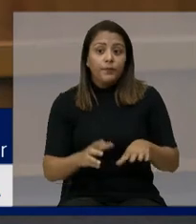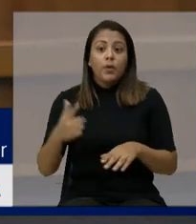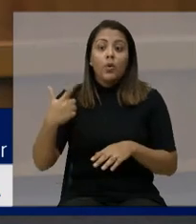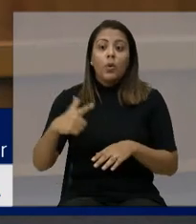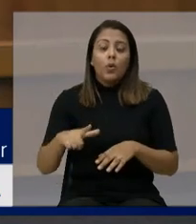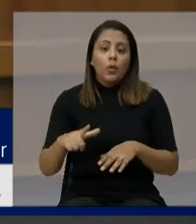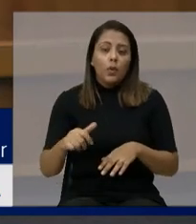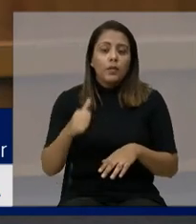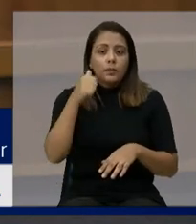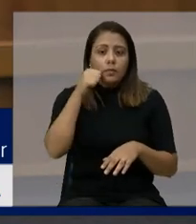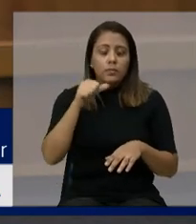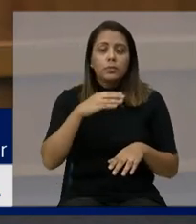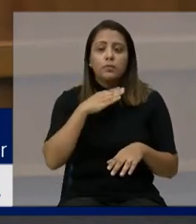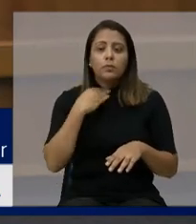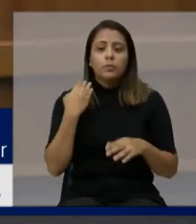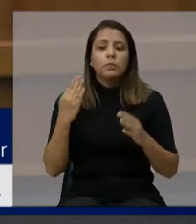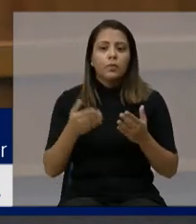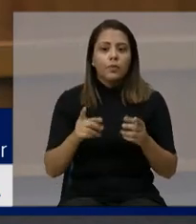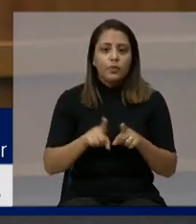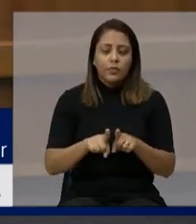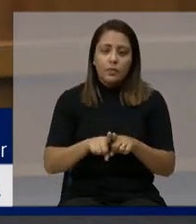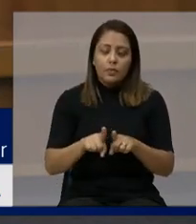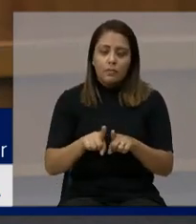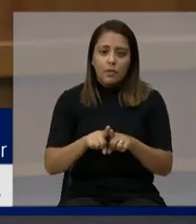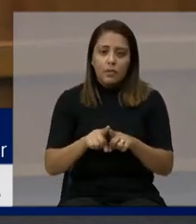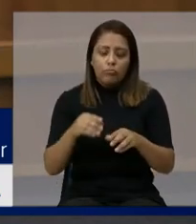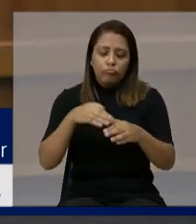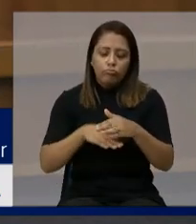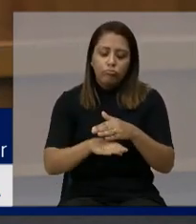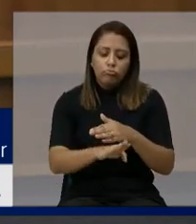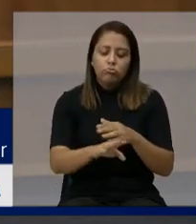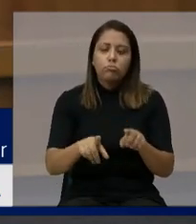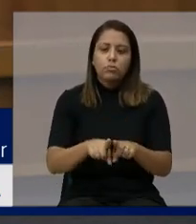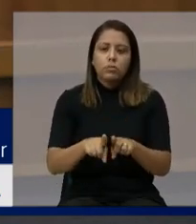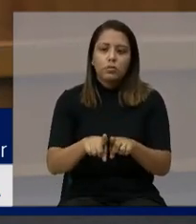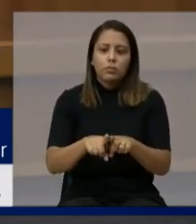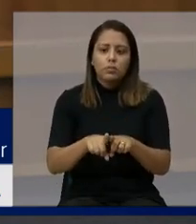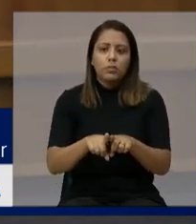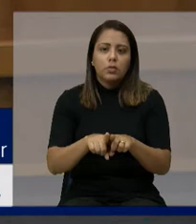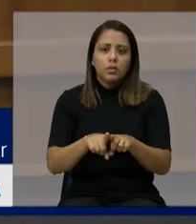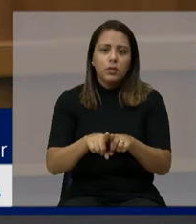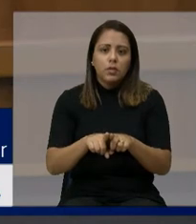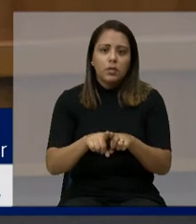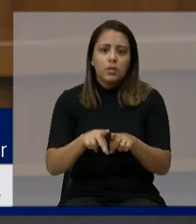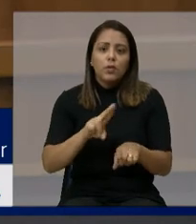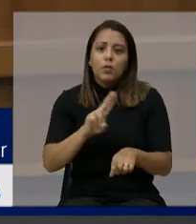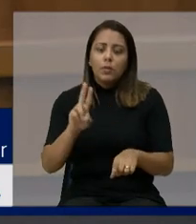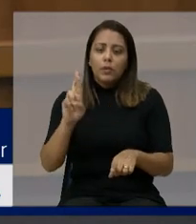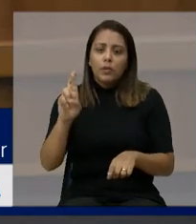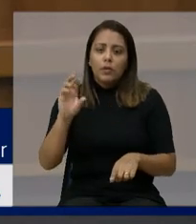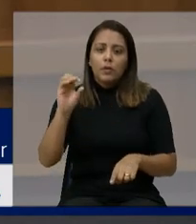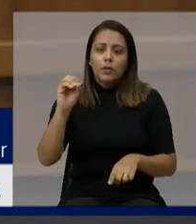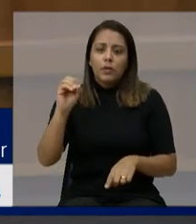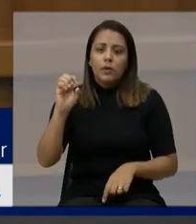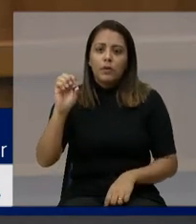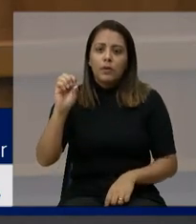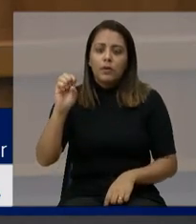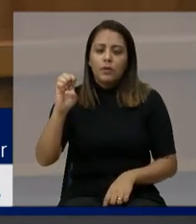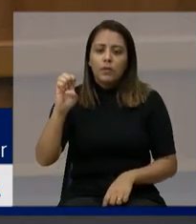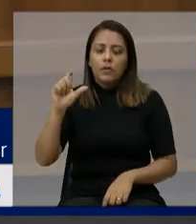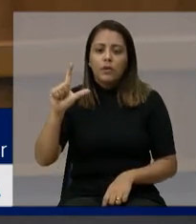também, foi sepultada no cemitério de Santana, a dona Roseli Ferreira de